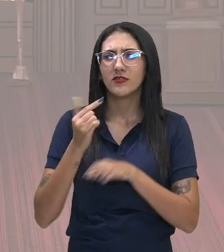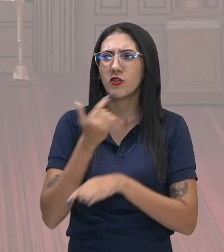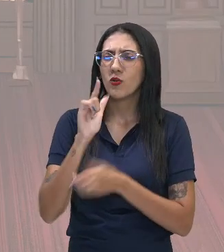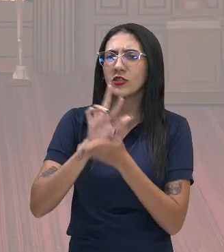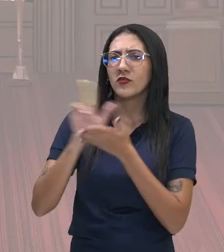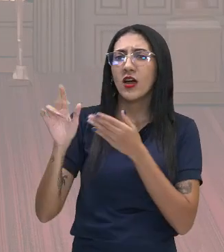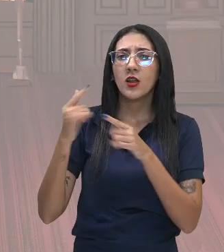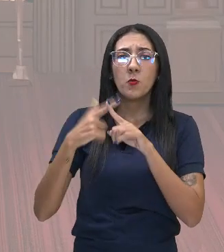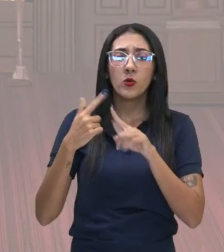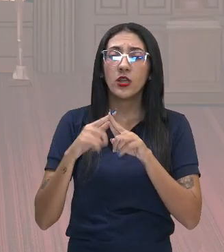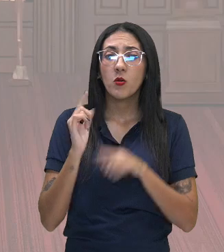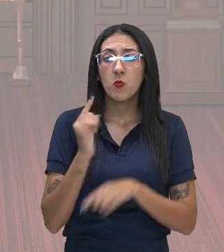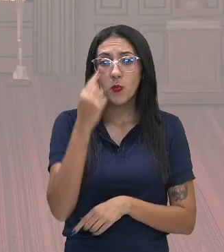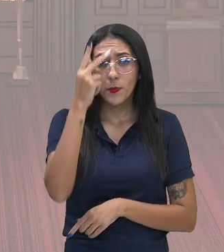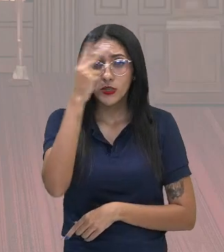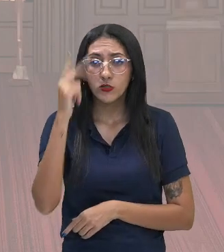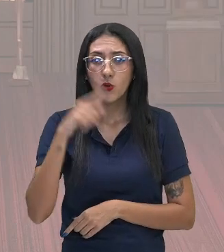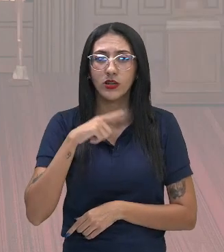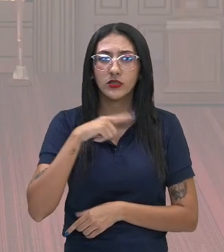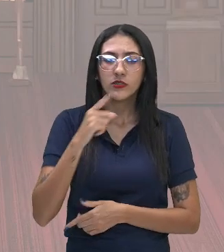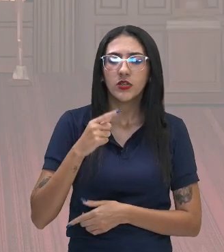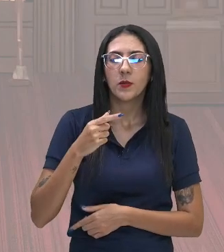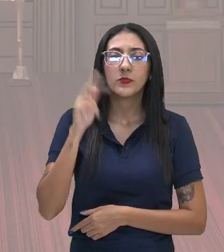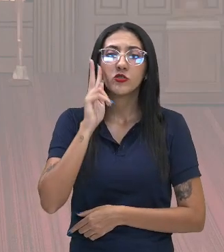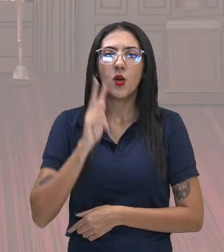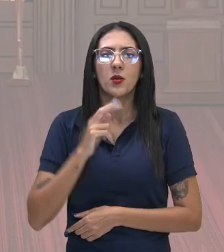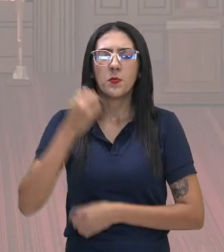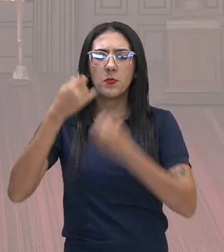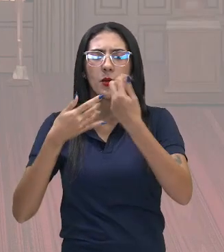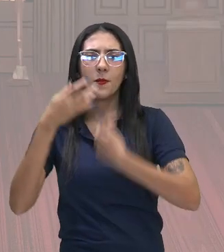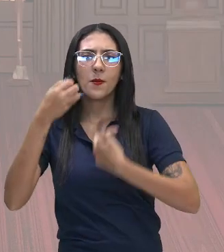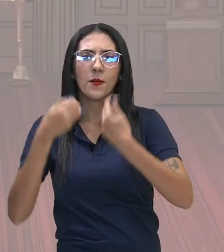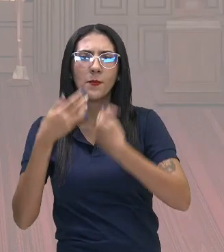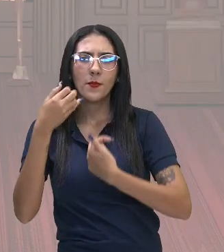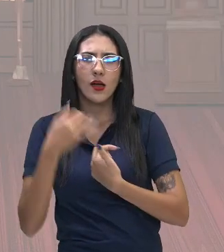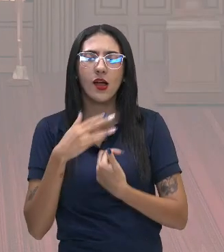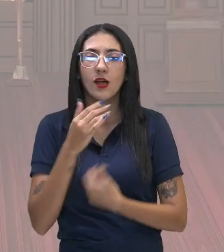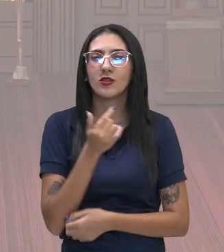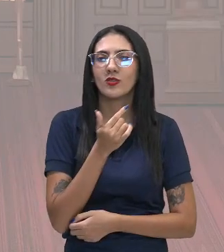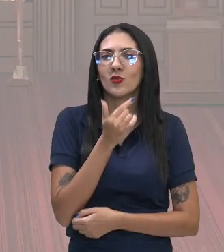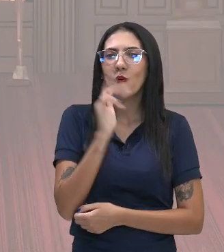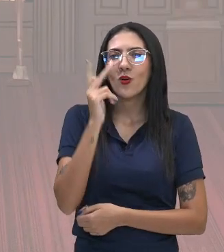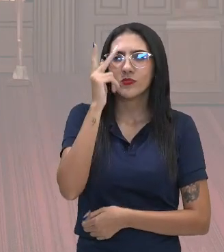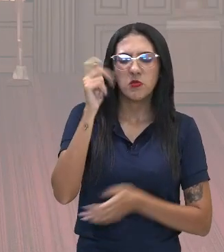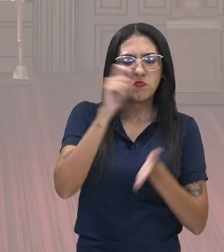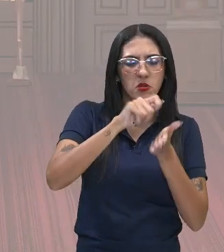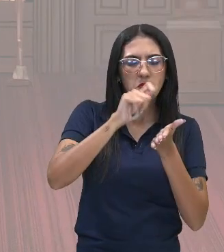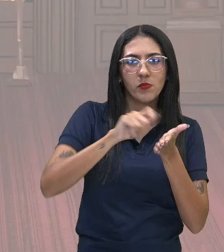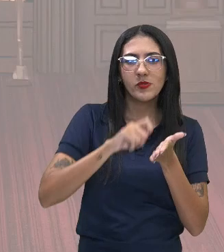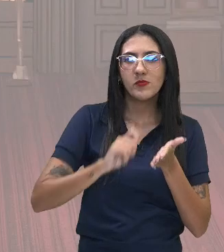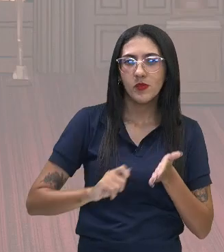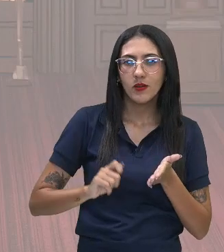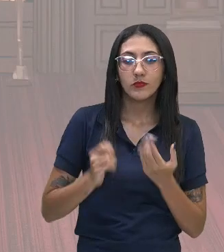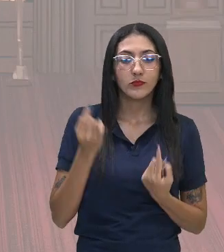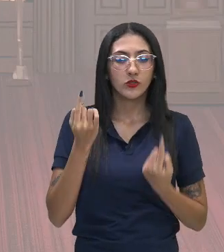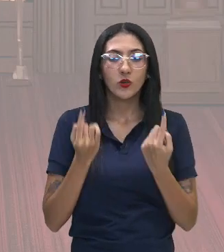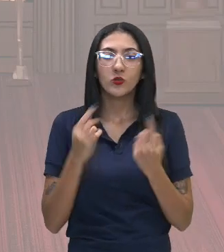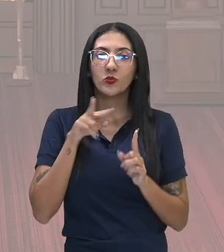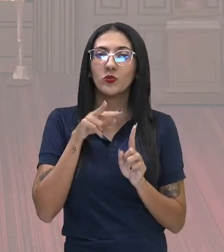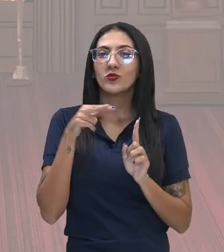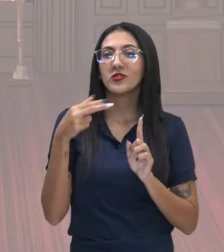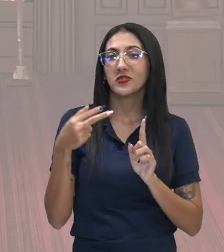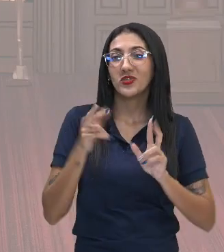escreveu. A tradição oral e escrita são como duas margens do mesmo rio, diferentes,